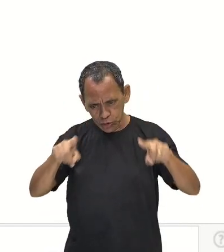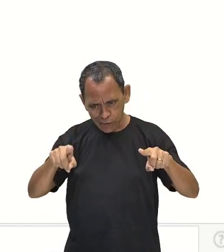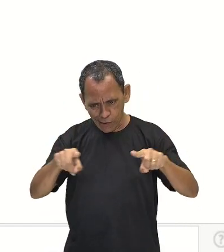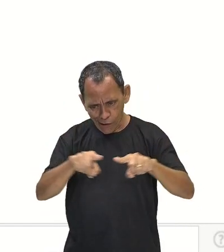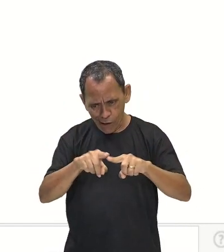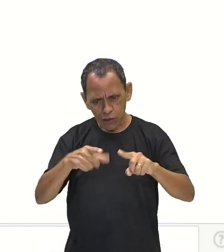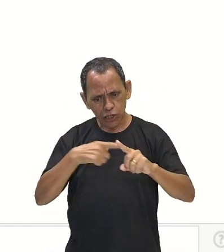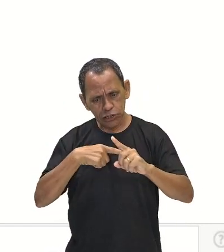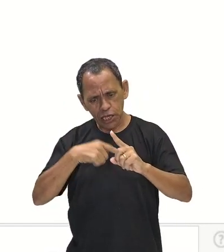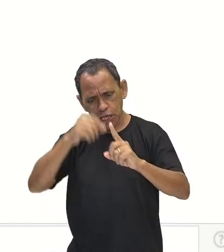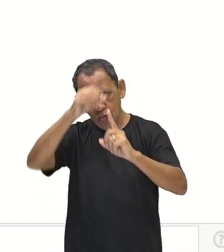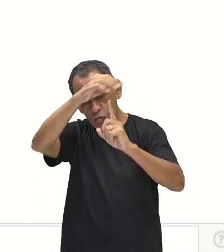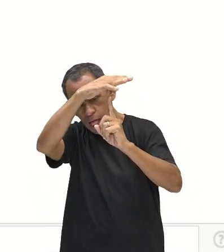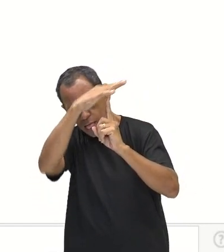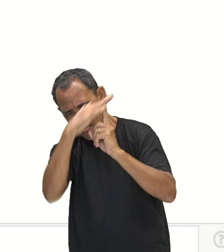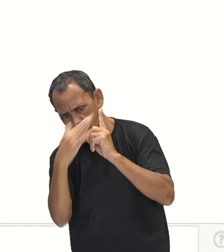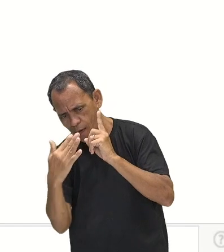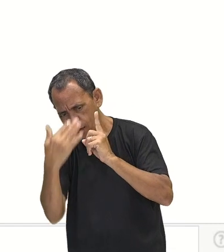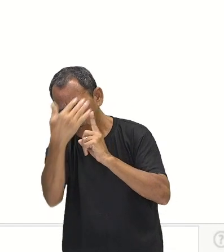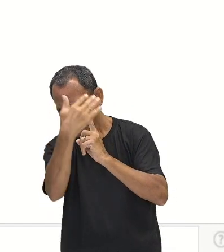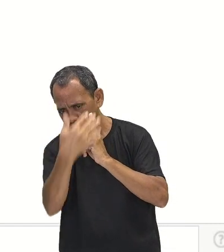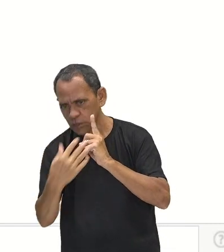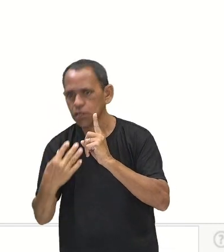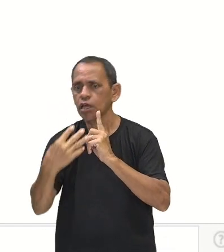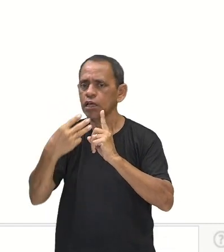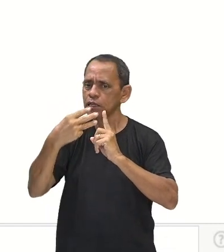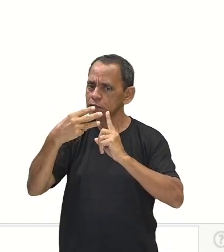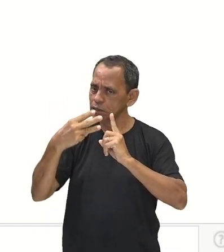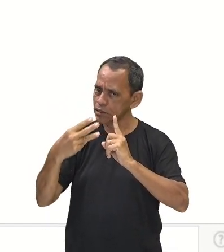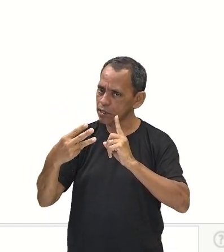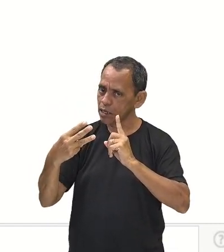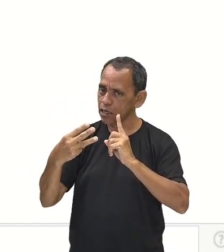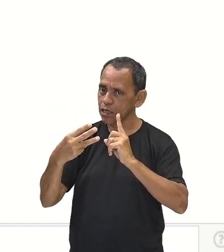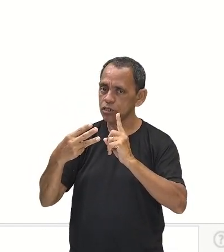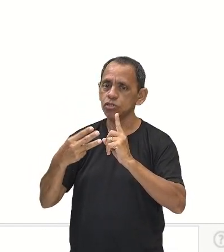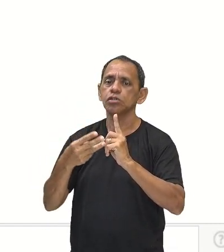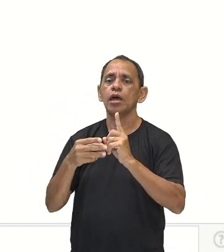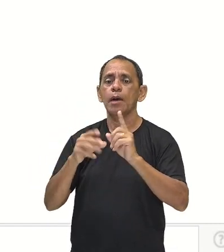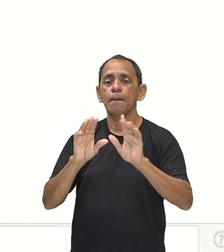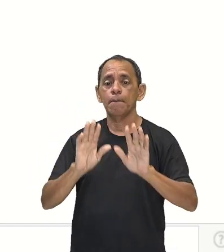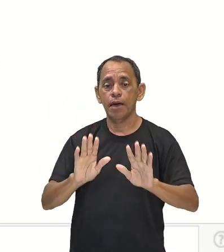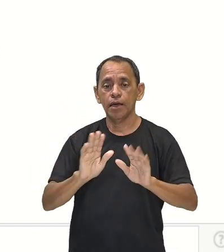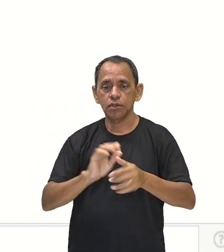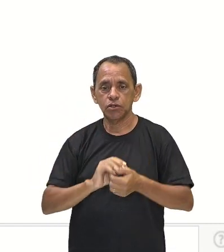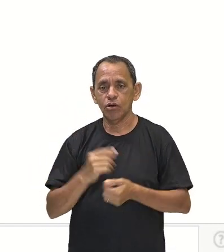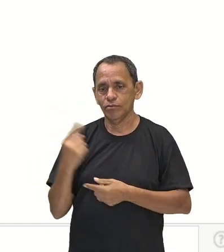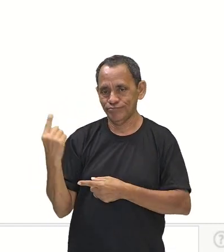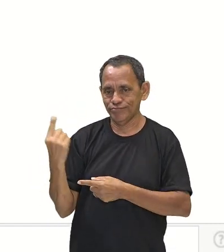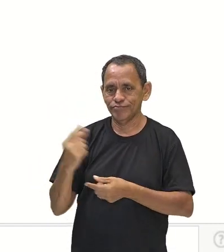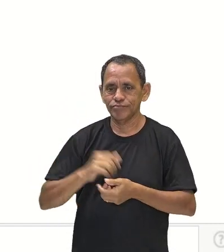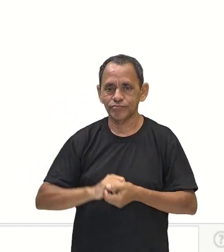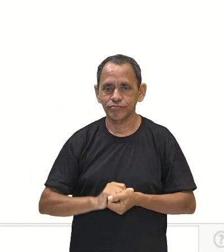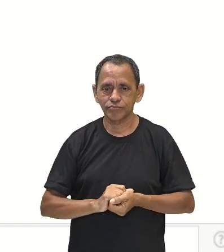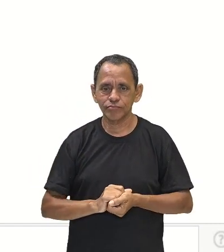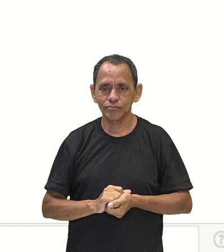Olha só. Então, a sua planificação fica assim, ó. Ele é